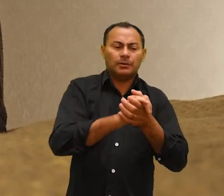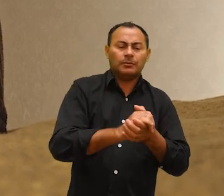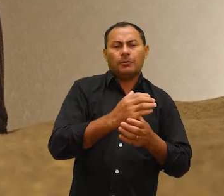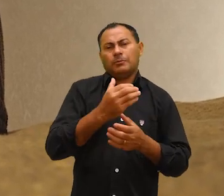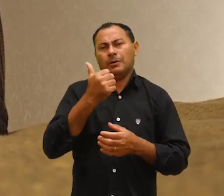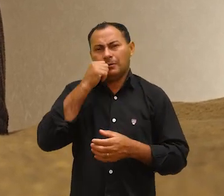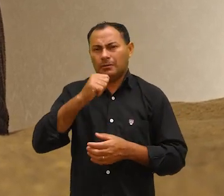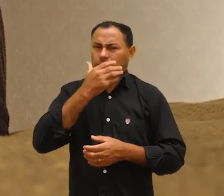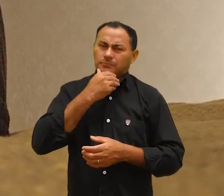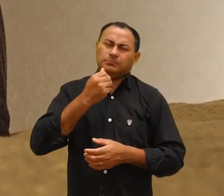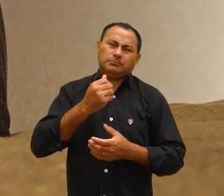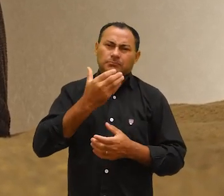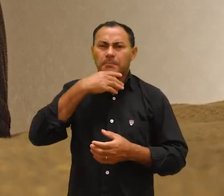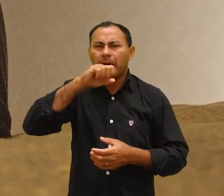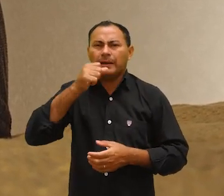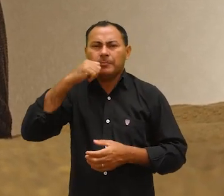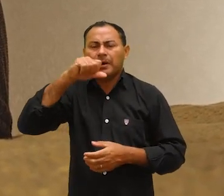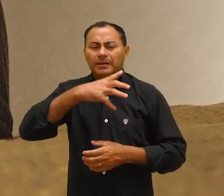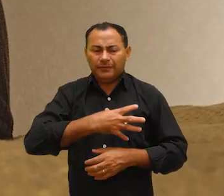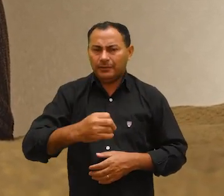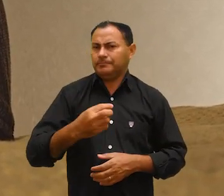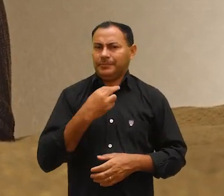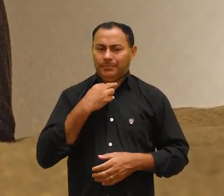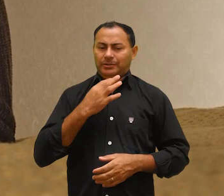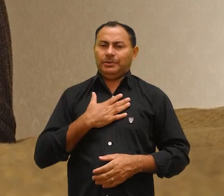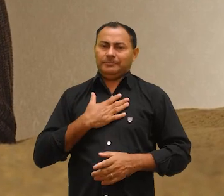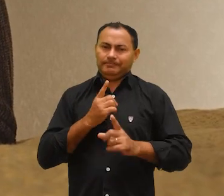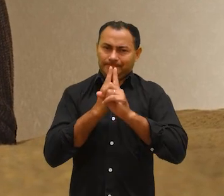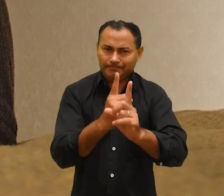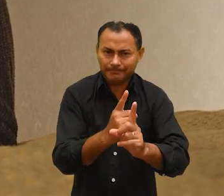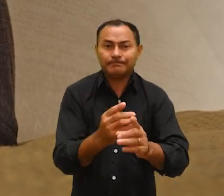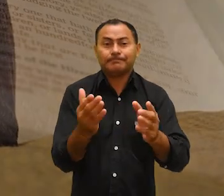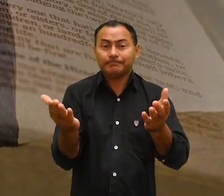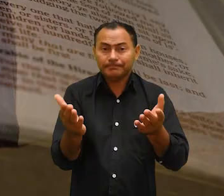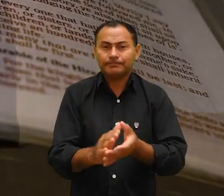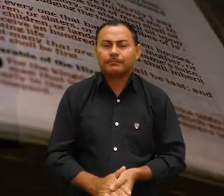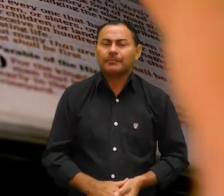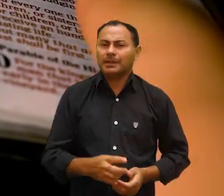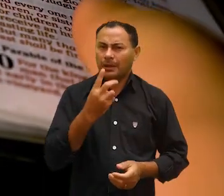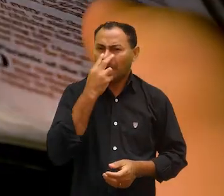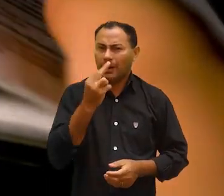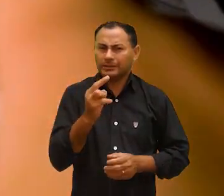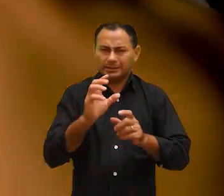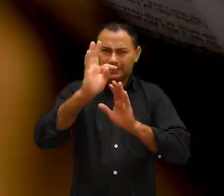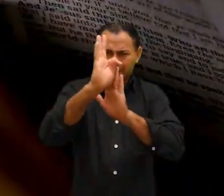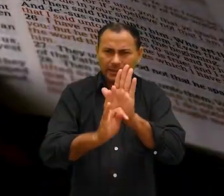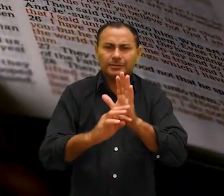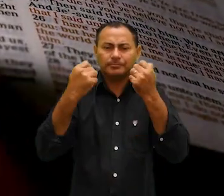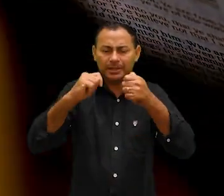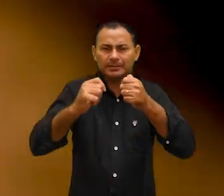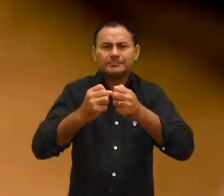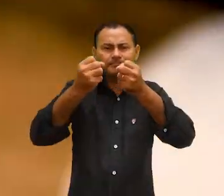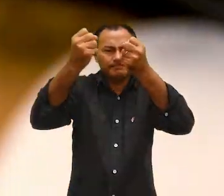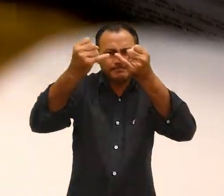cônjuge, pai, mãe e filhos, então você não pode ser meu discípulo. Acho que esse tipo de passagem precisa